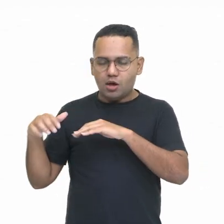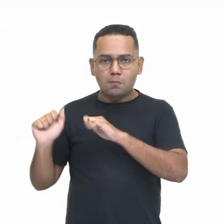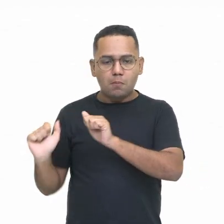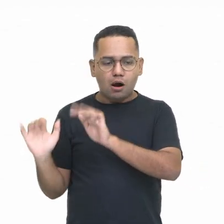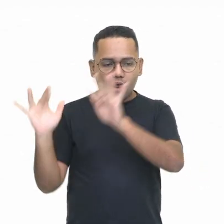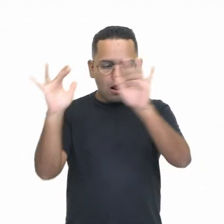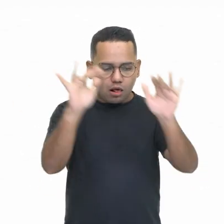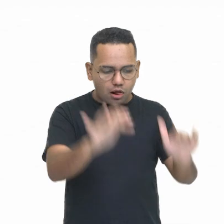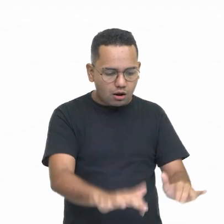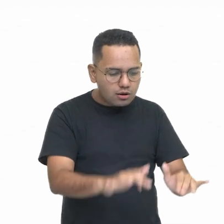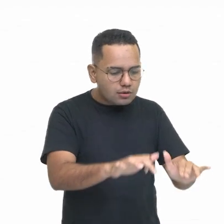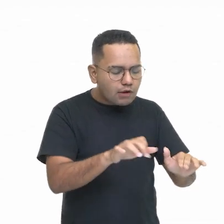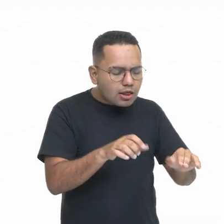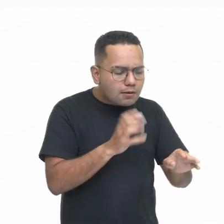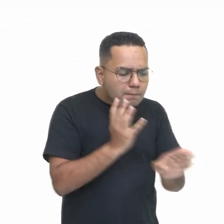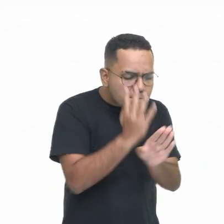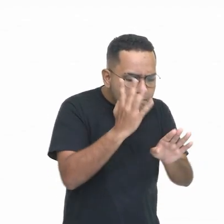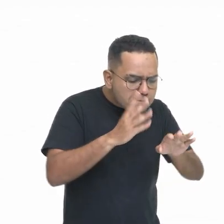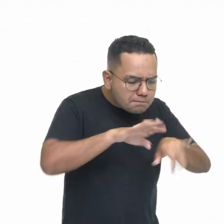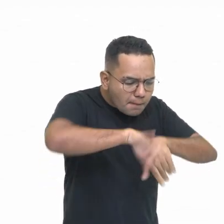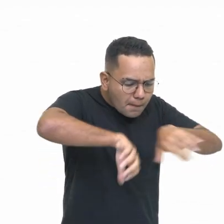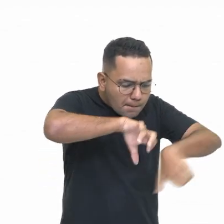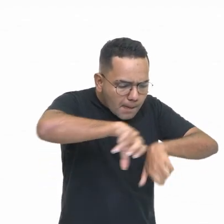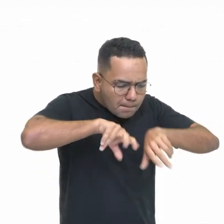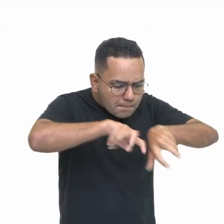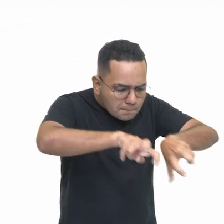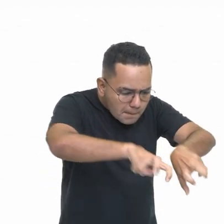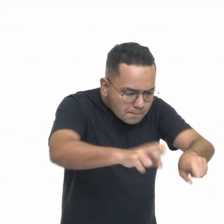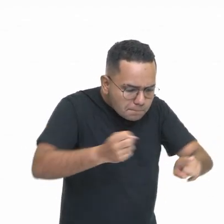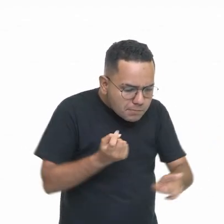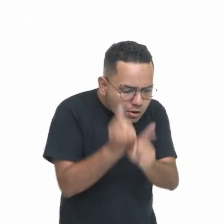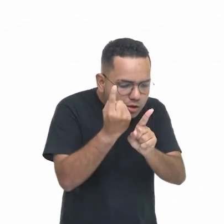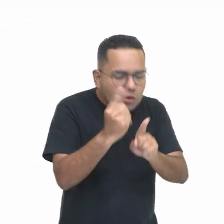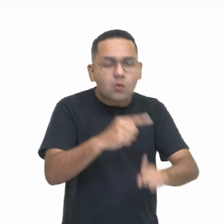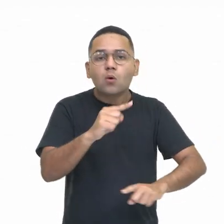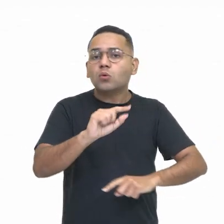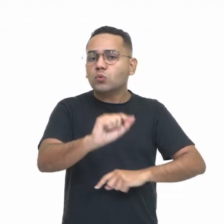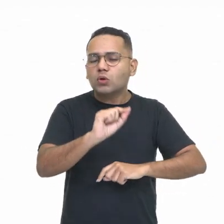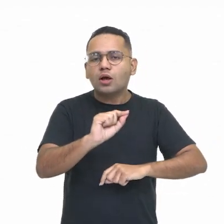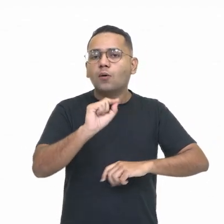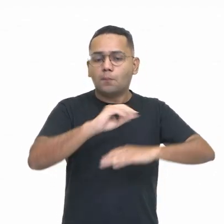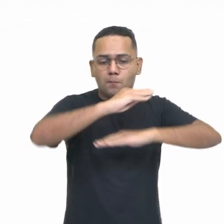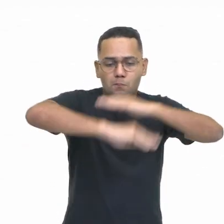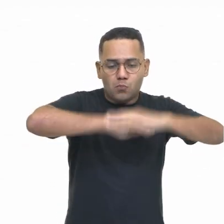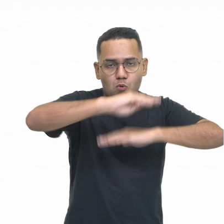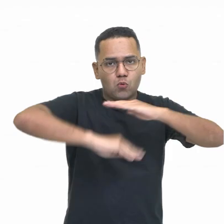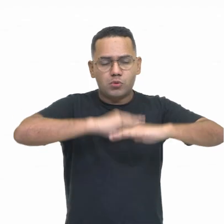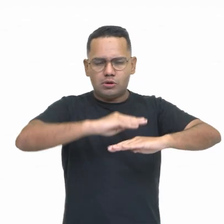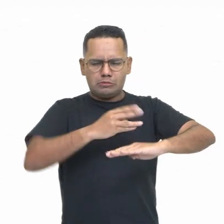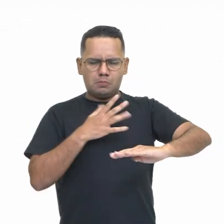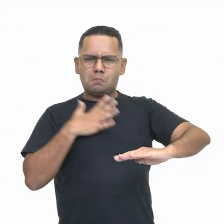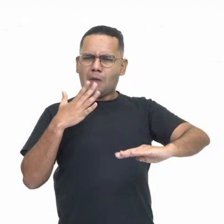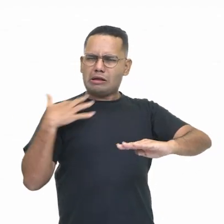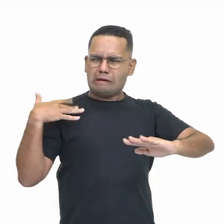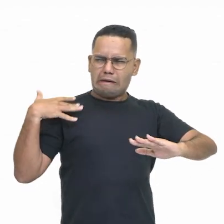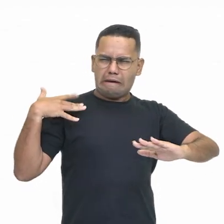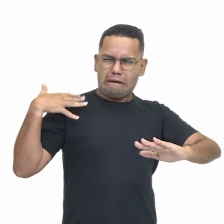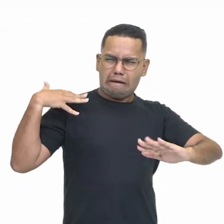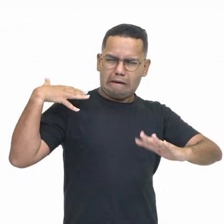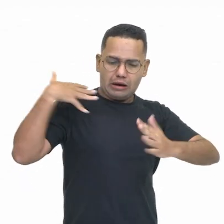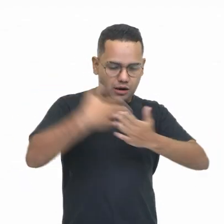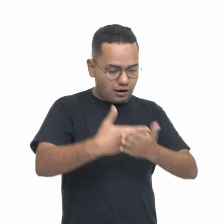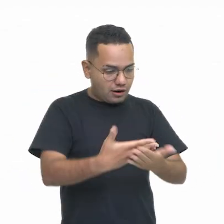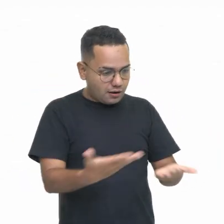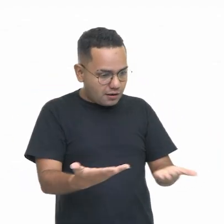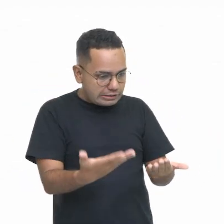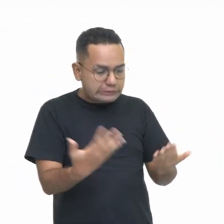bem conservadas, mesmo depois de milênios. Tá bom? E assim, né, nós